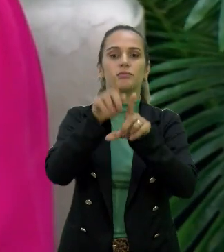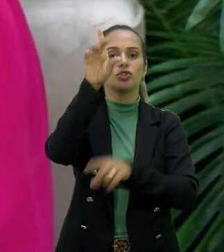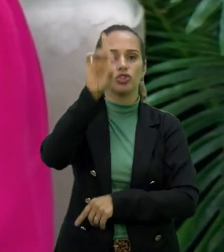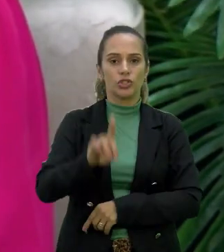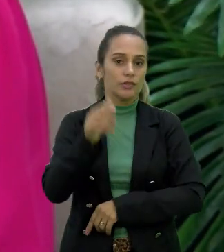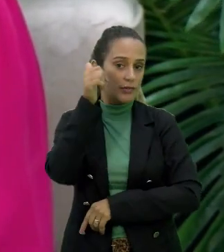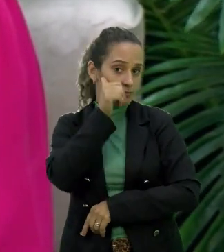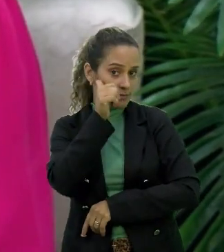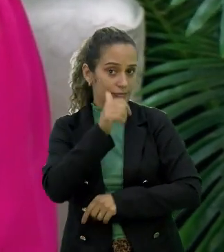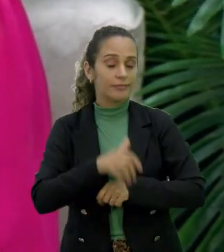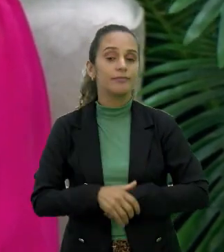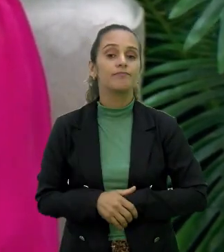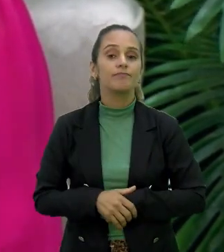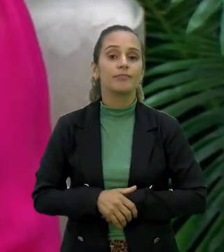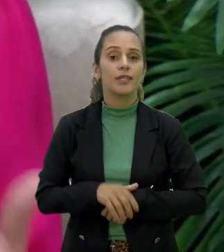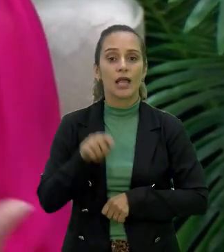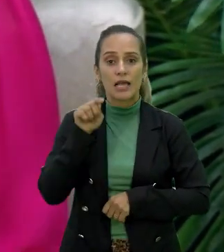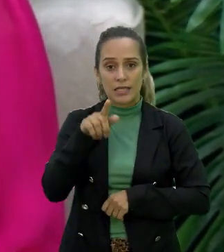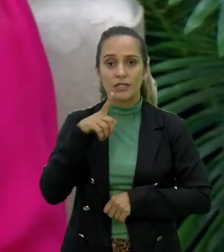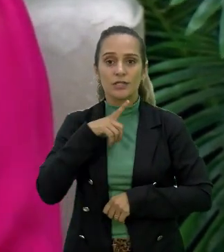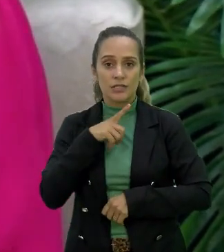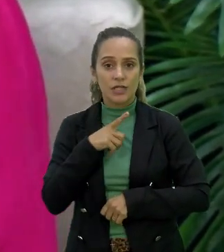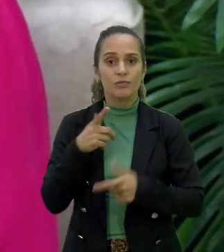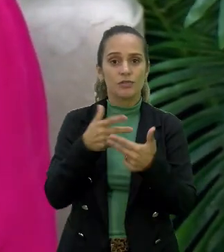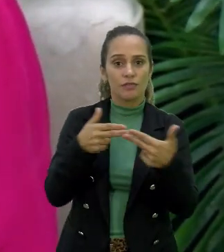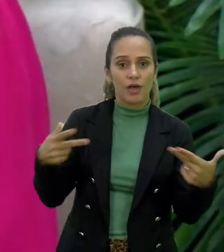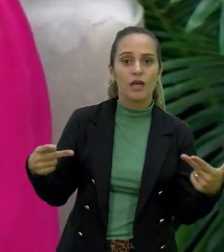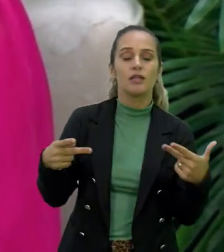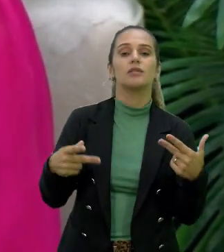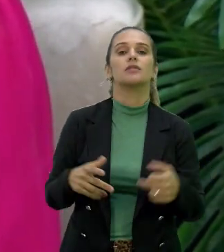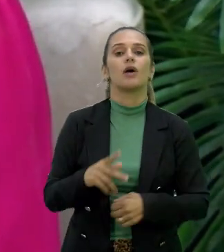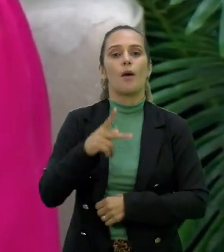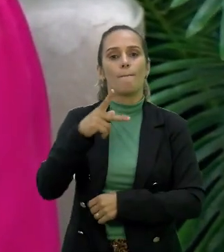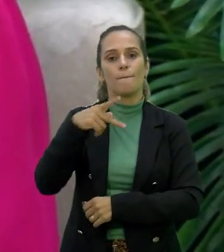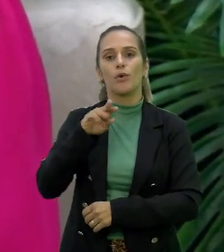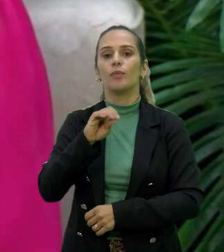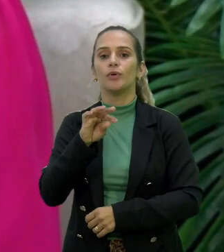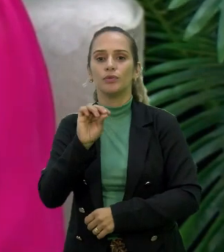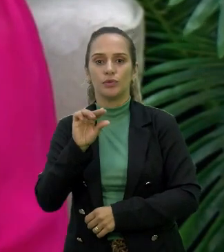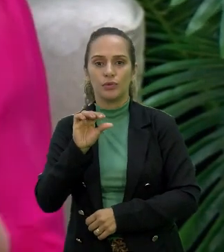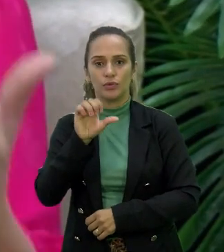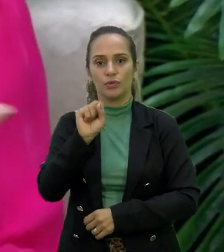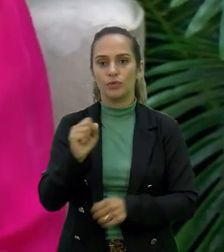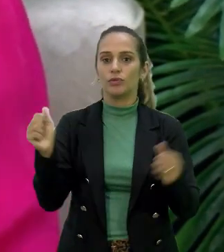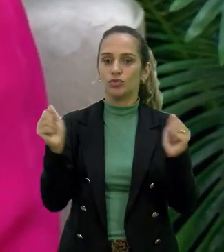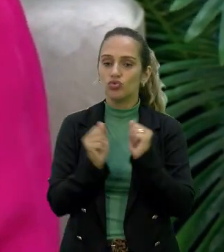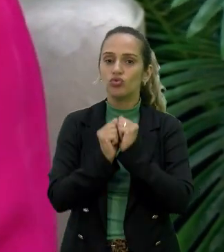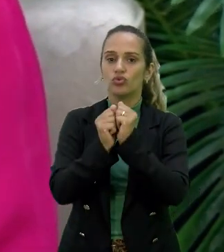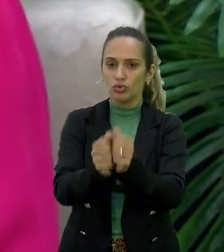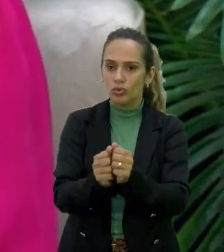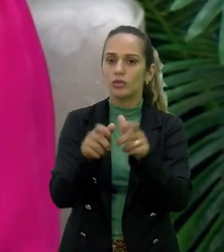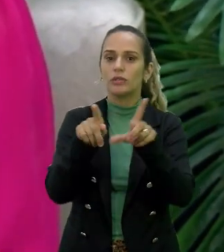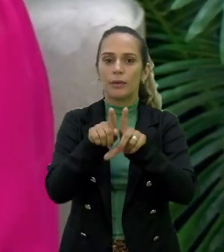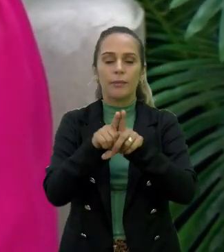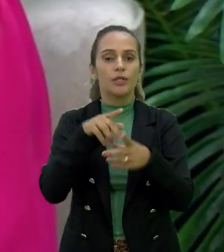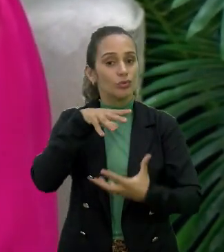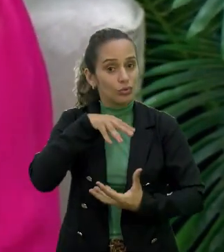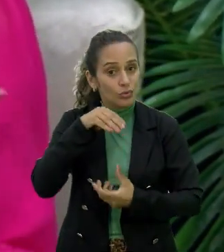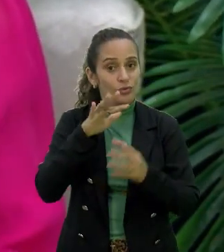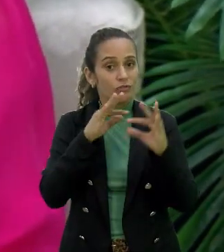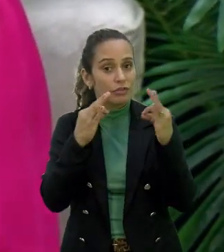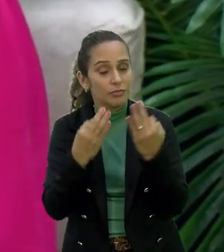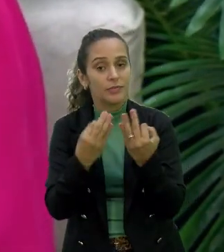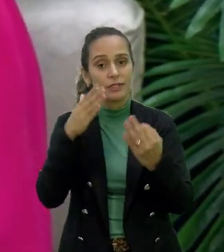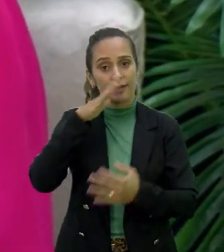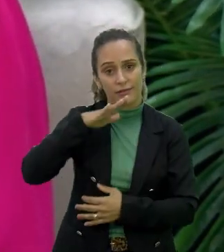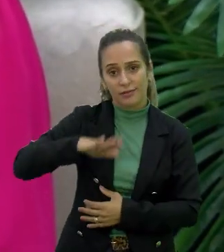nos direitos das mulheres e também ali nós temos as promotoras que elas não tratam apenas duas mulheres têm que estar do Idoso da Criança